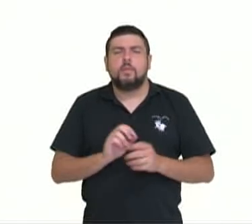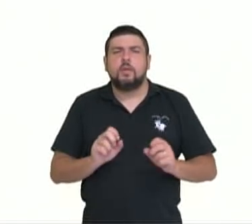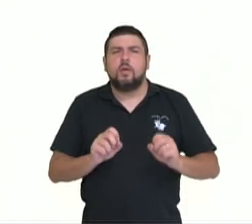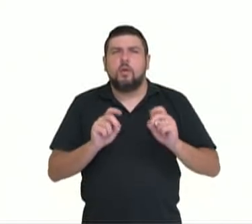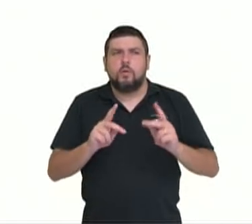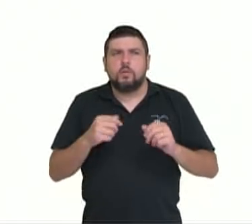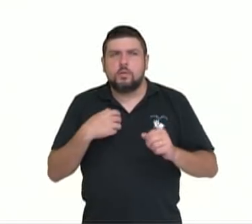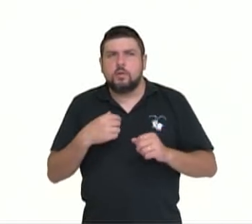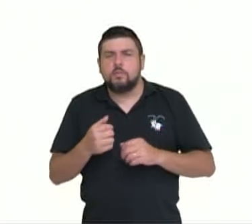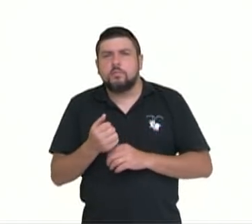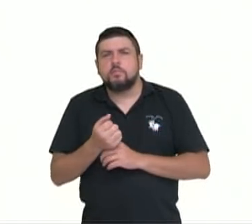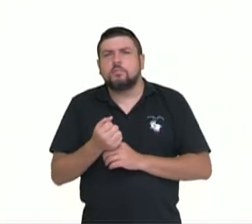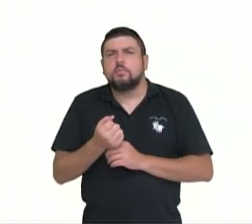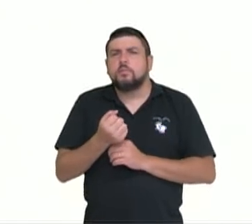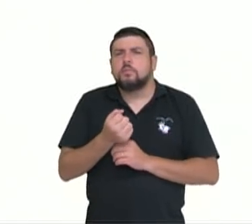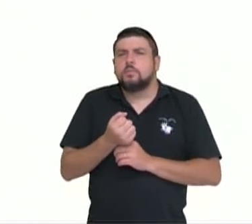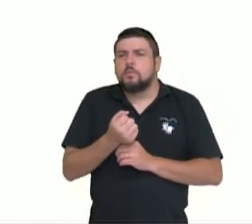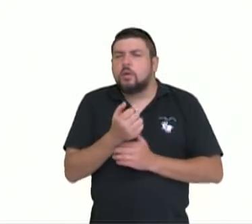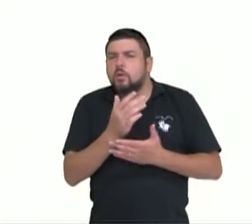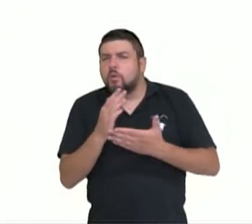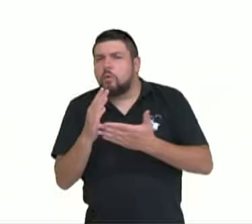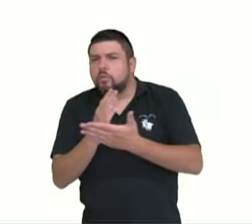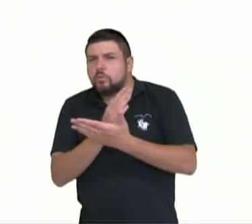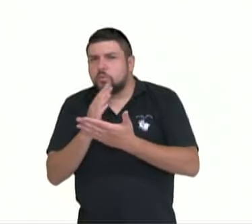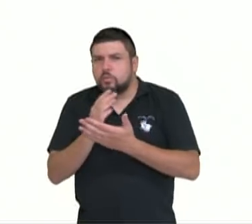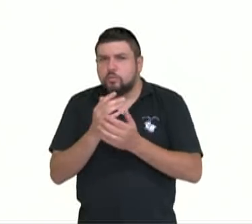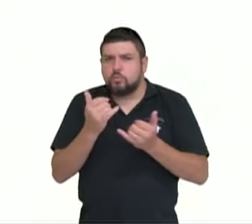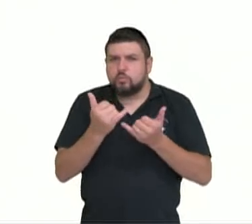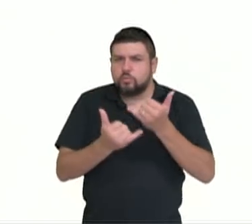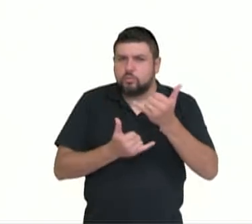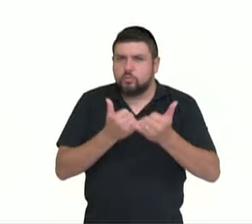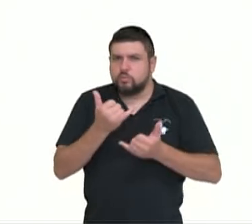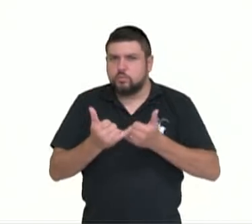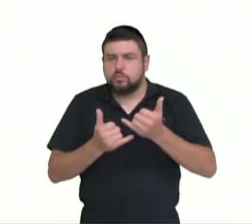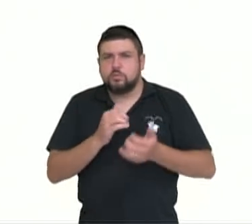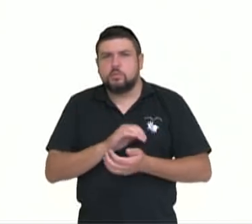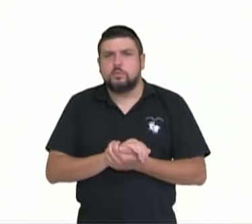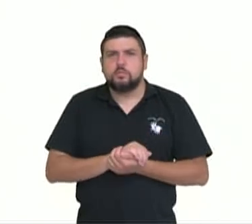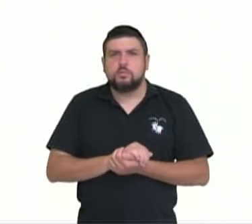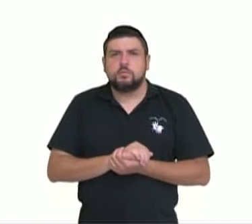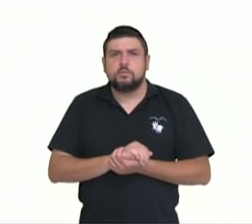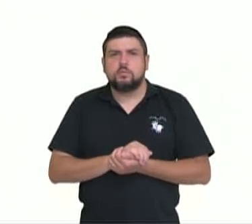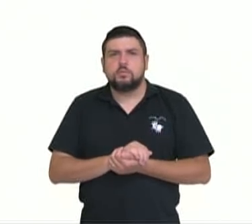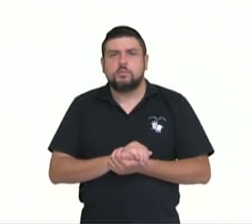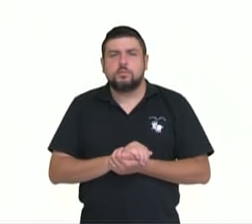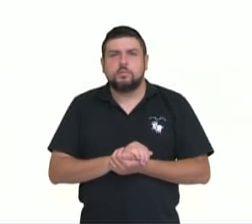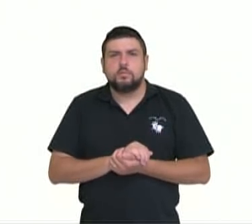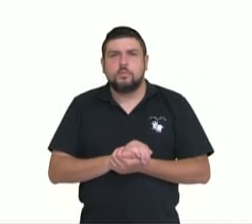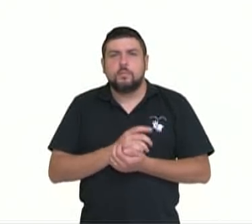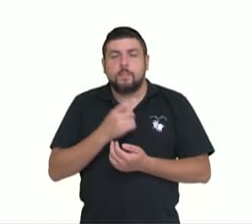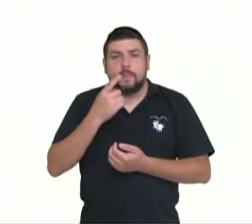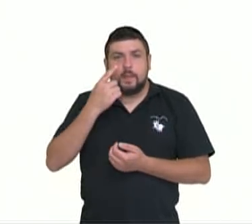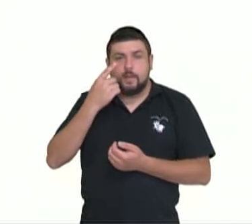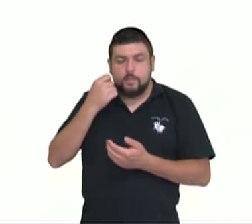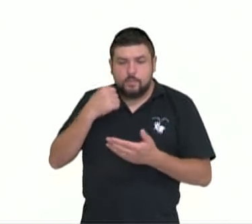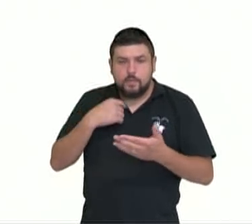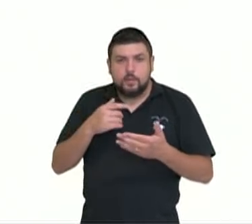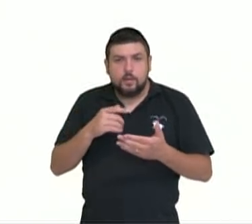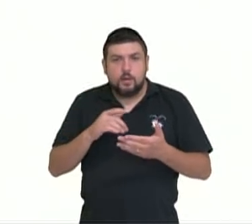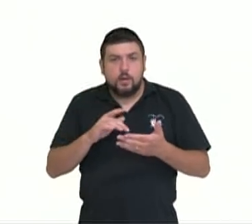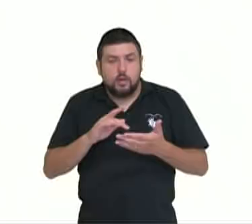jogos aqui, né? Então, com esse grande uso dos celulares, dos smartphones e dos